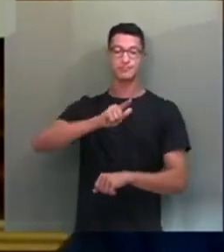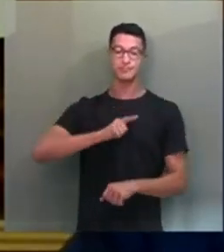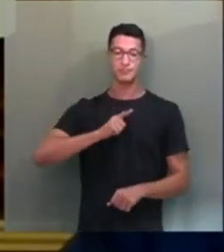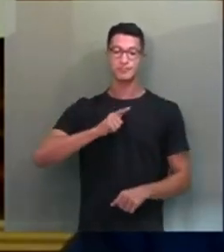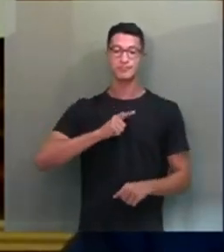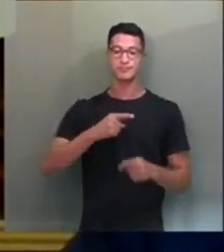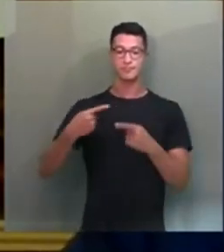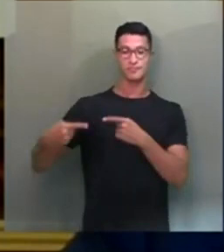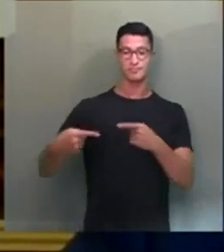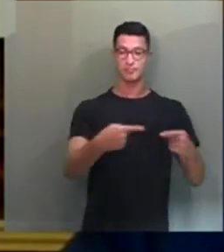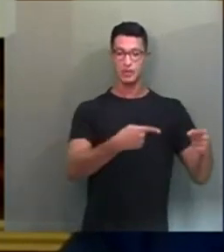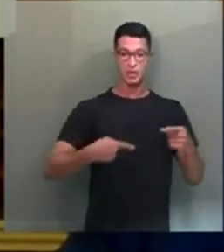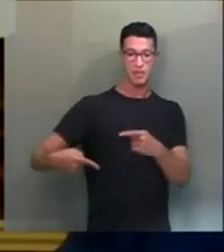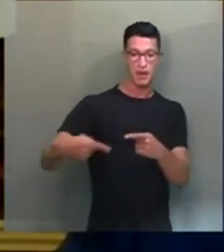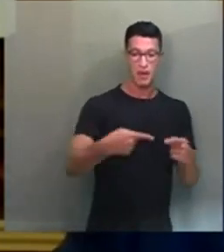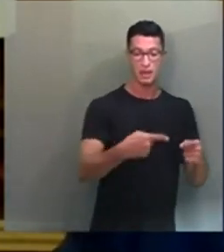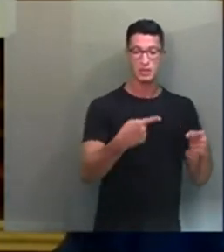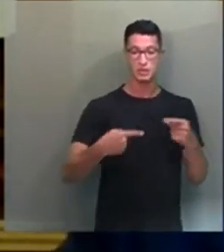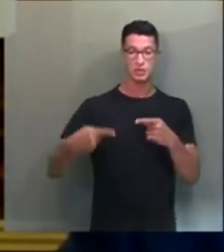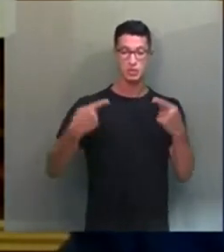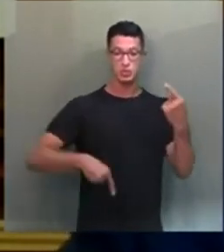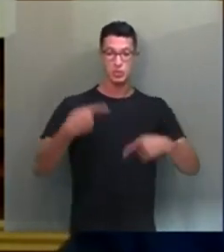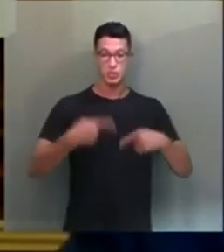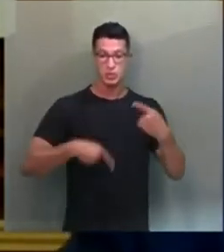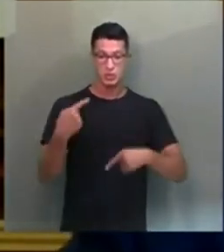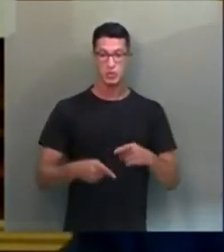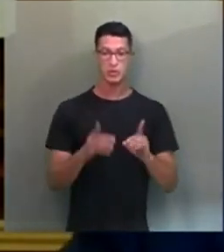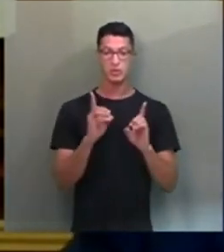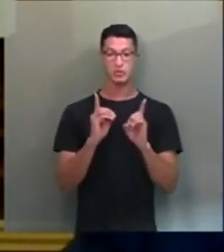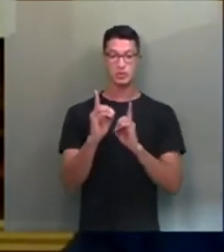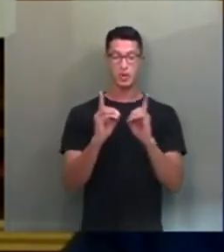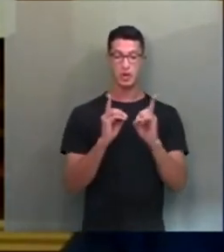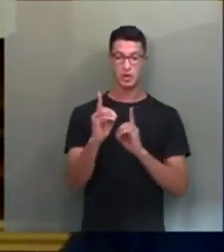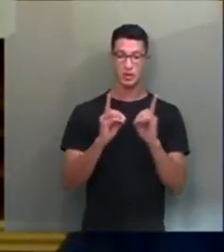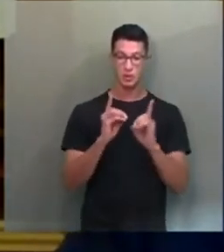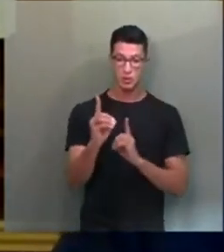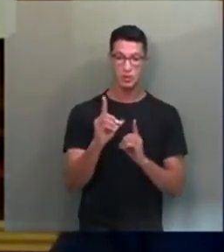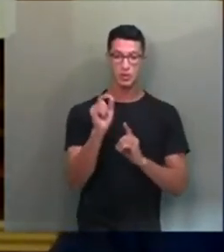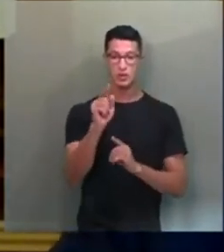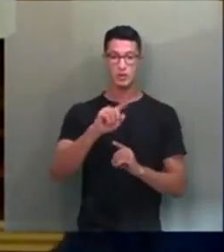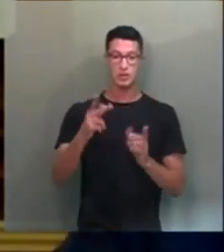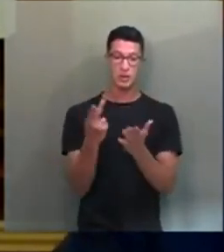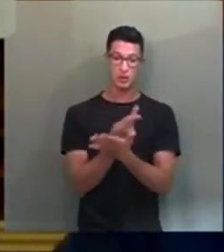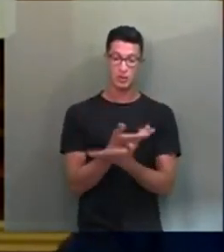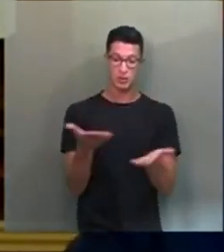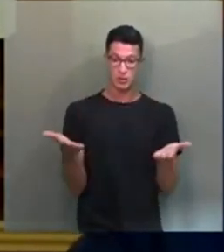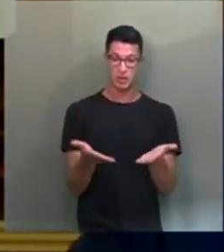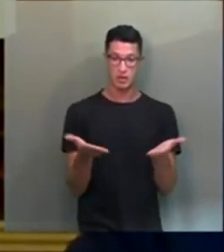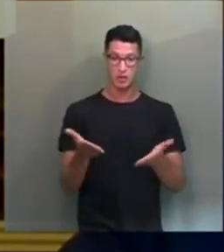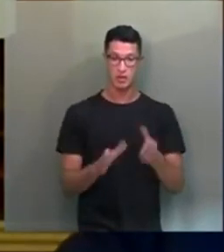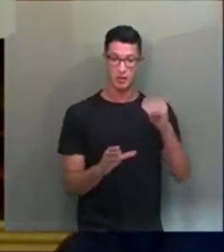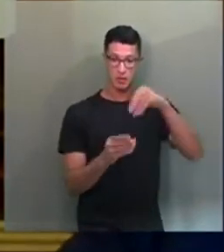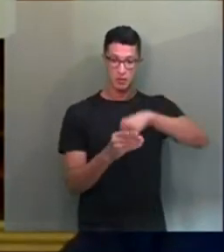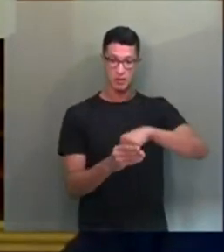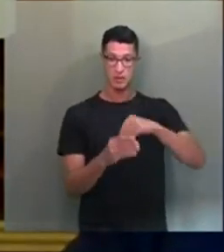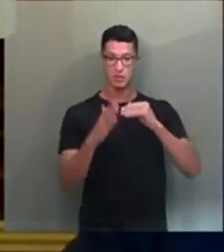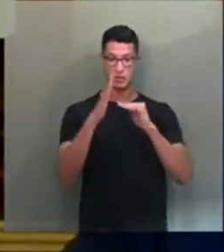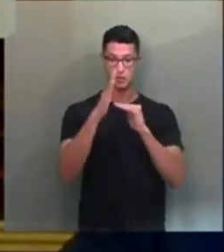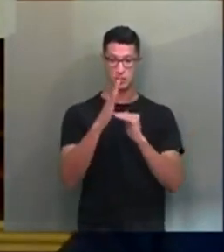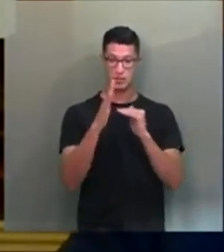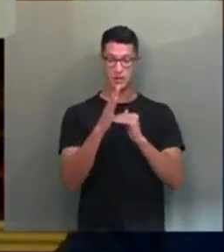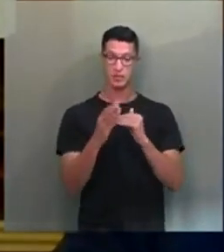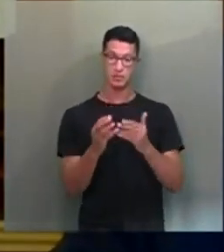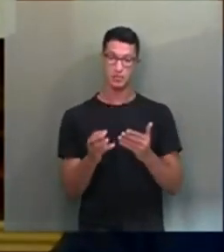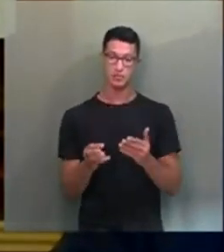dos debates, das discussões, dos diálogos que estão acontecendo dentro do Senado